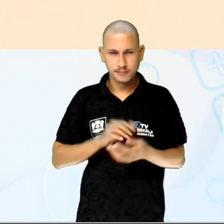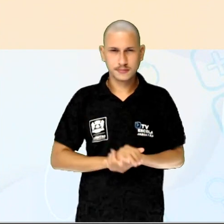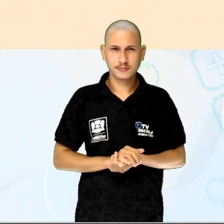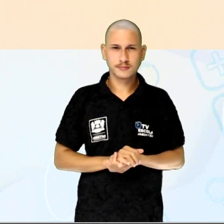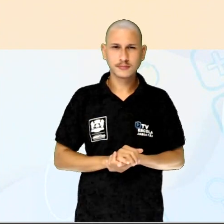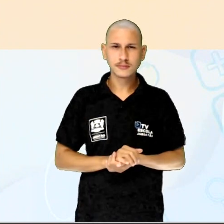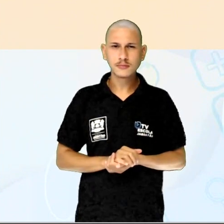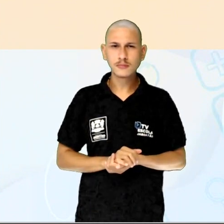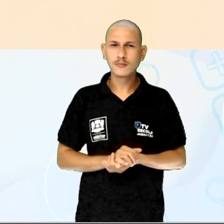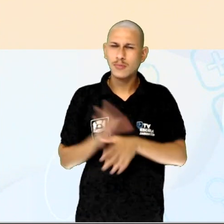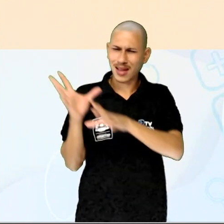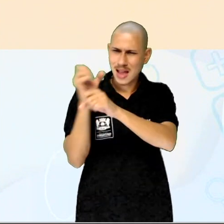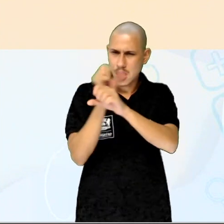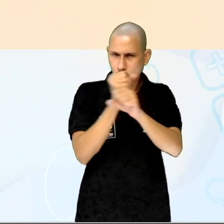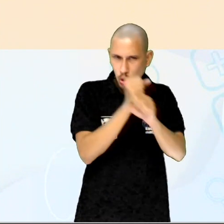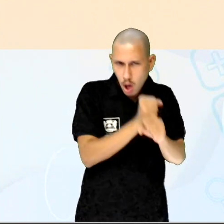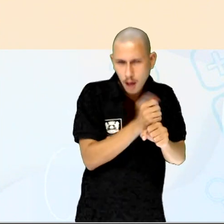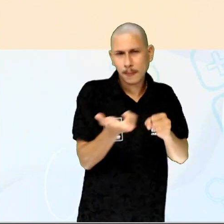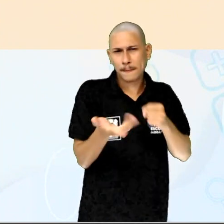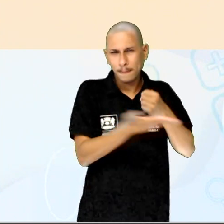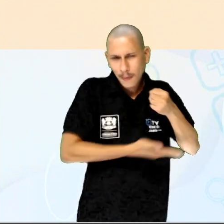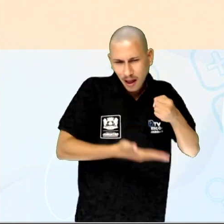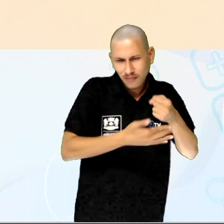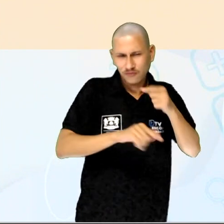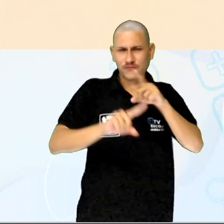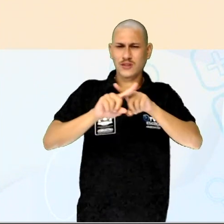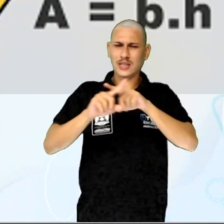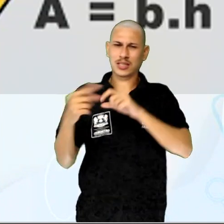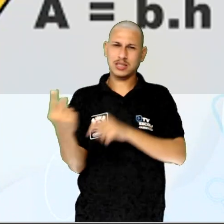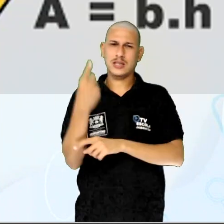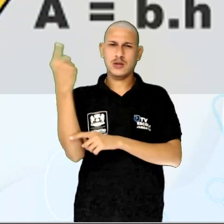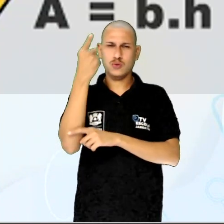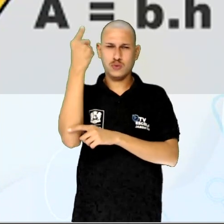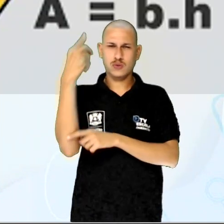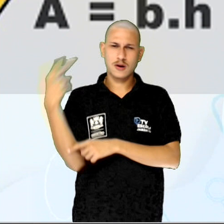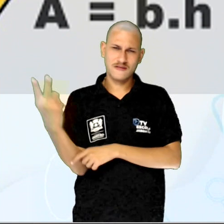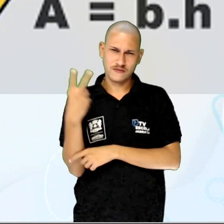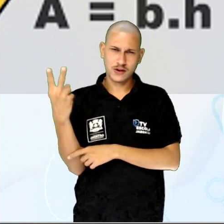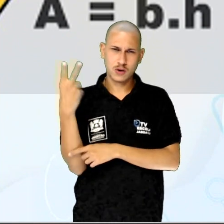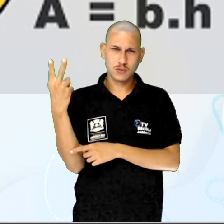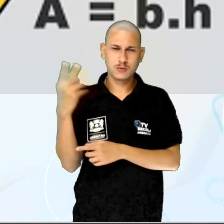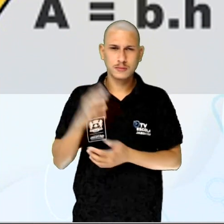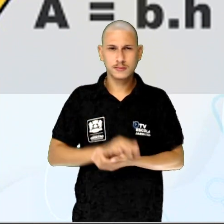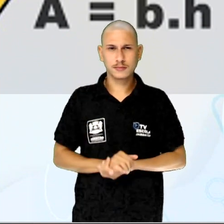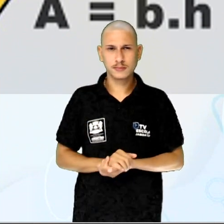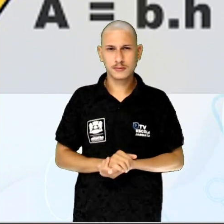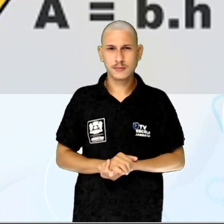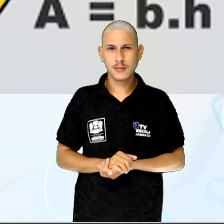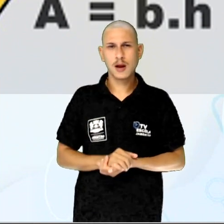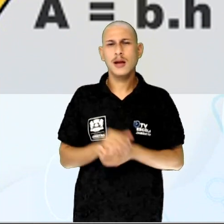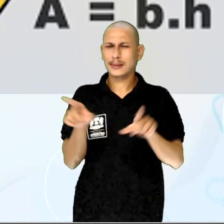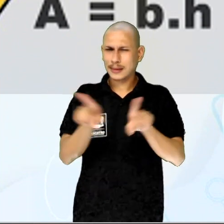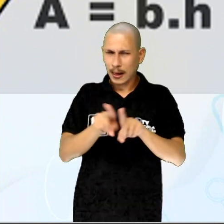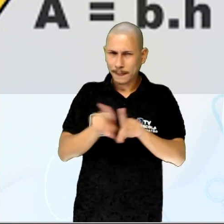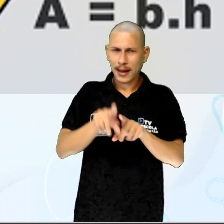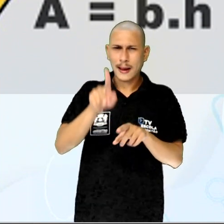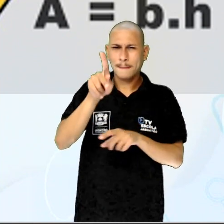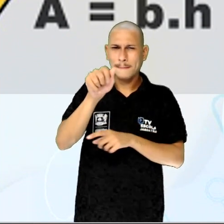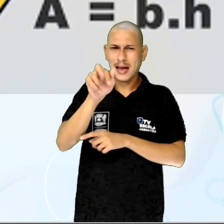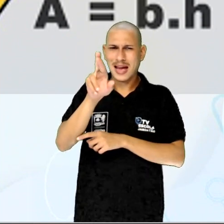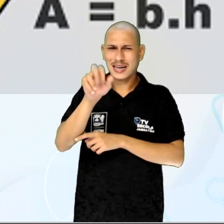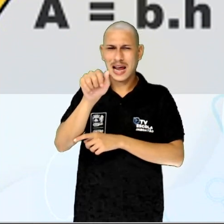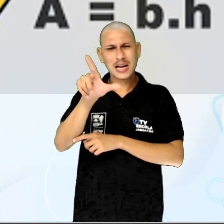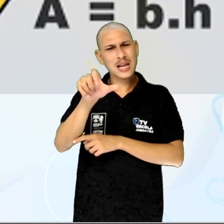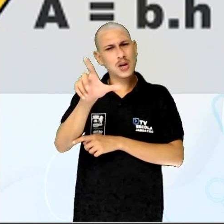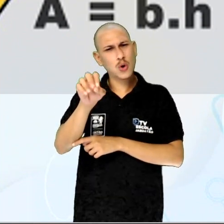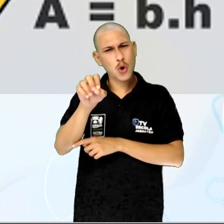Então, se eu quiser calcular a área de um retângulo, é base vezes altura. A área do paralelogramo também vai ser base vezes altura,